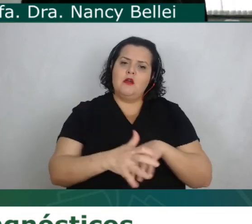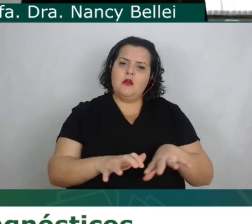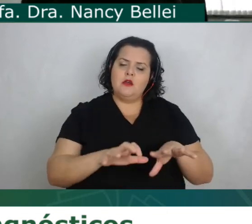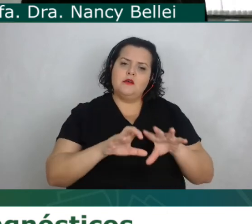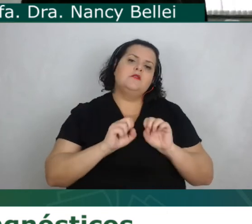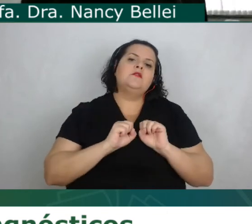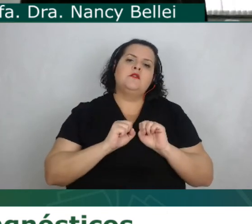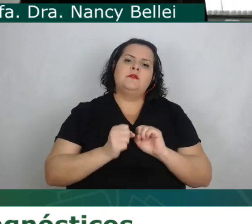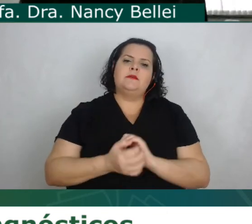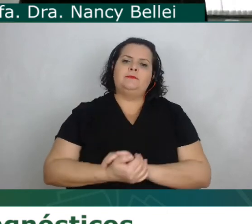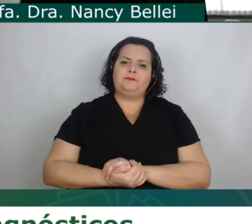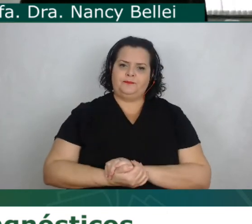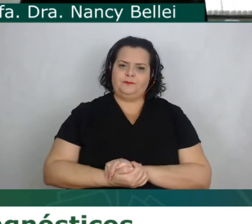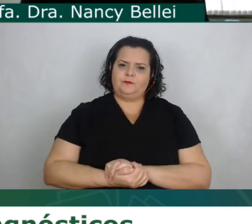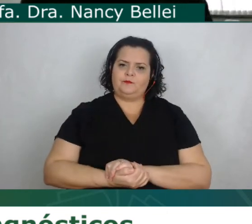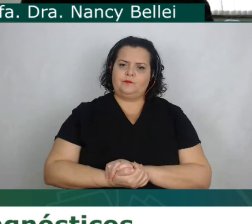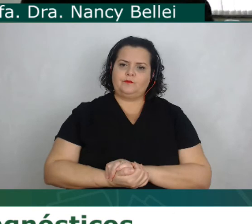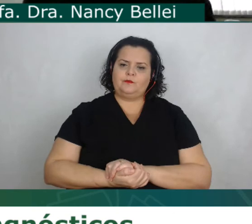sorológicos.